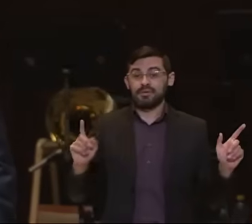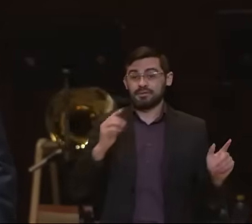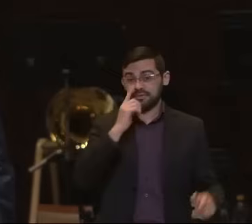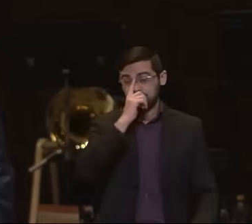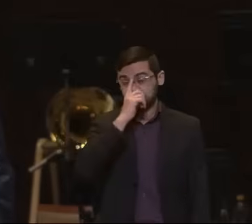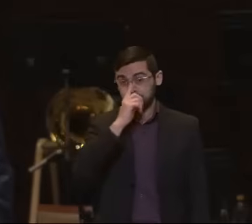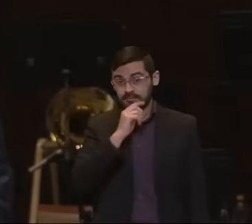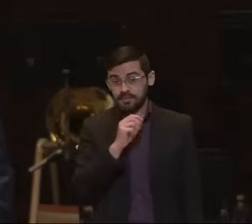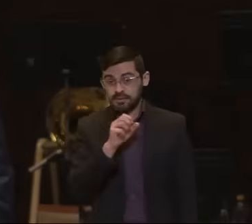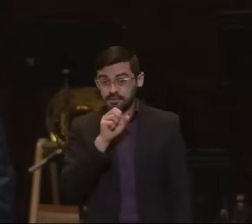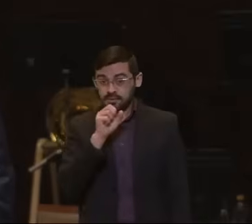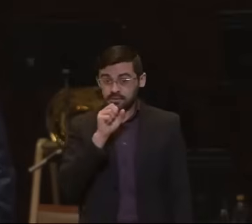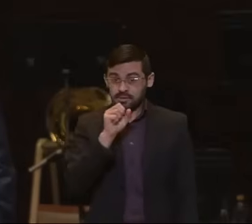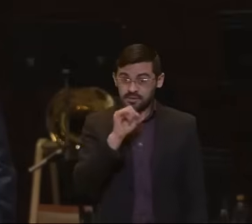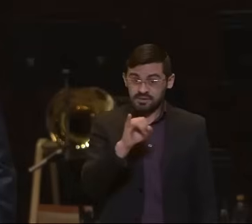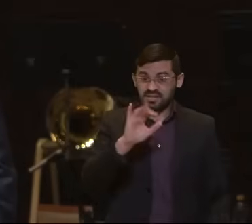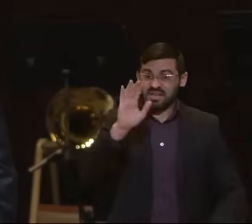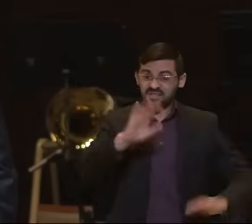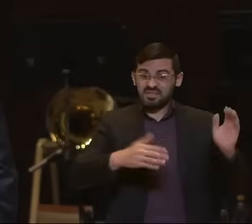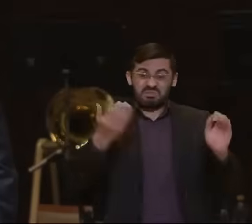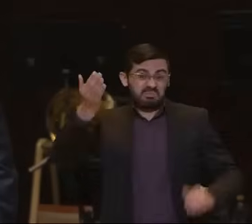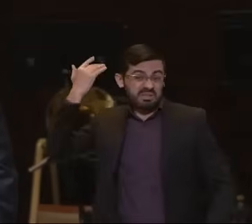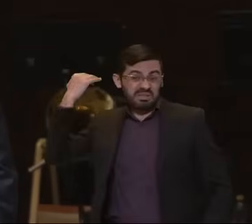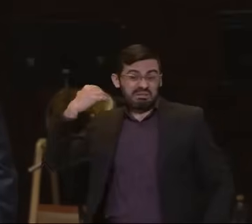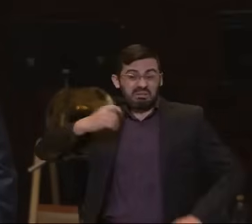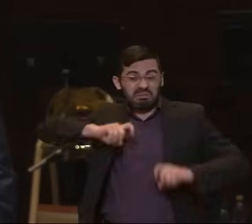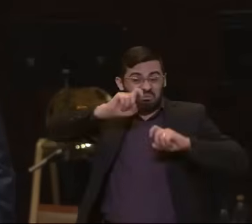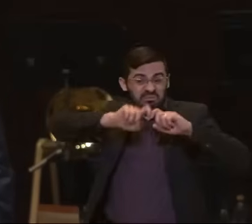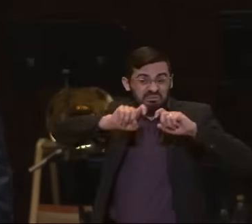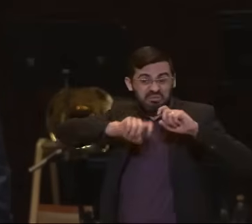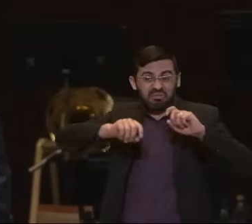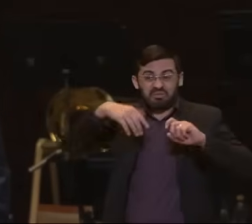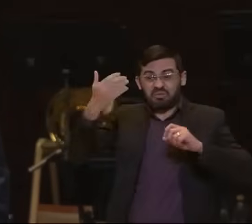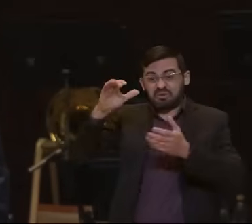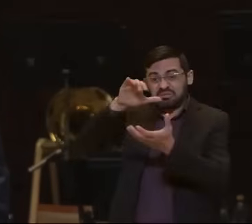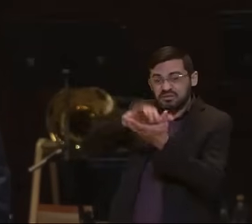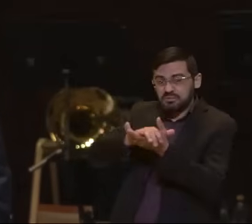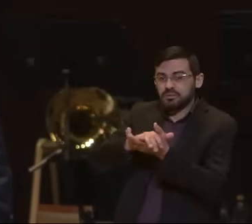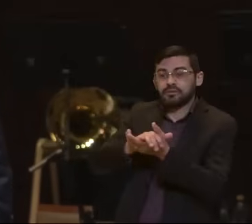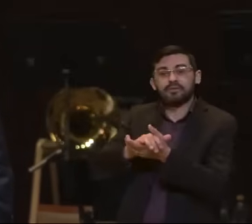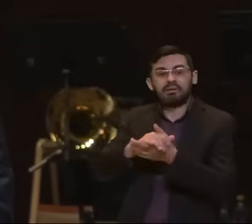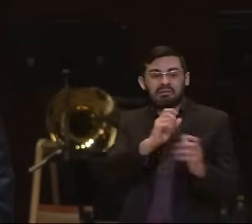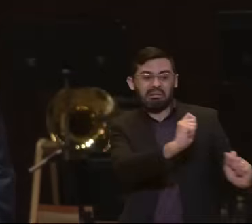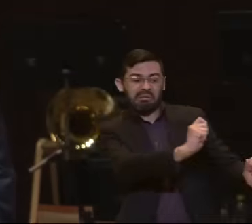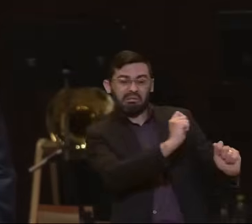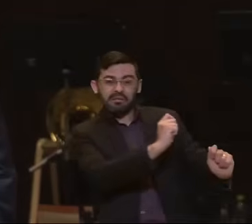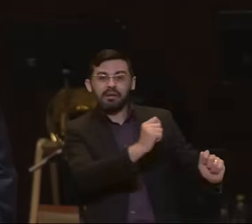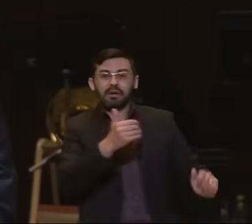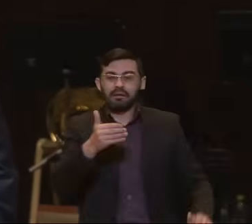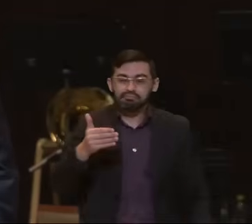Se você já foi adúltero, você vai ser tentado a continuar sendo adúltero.